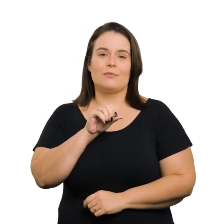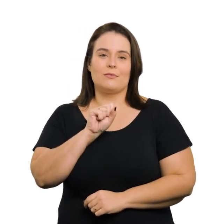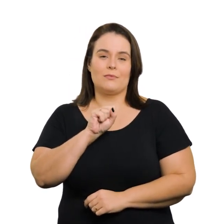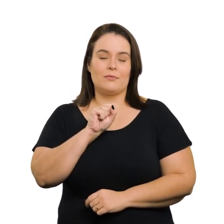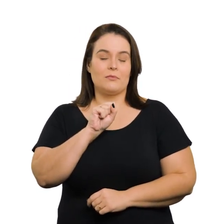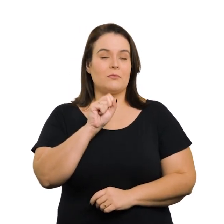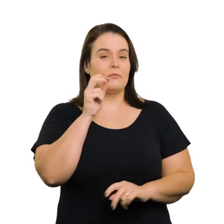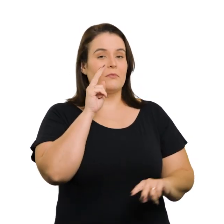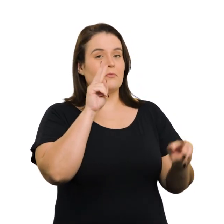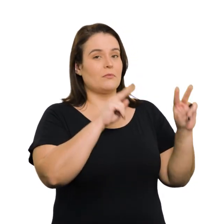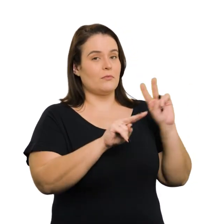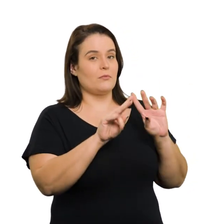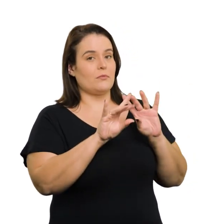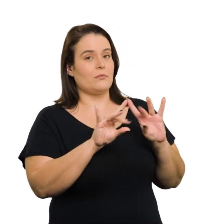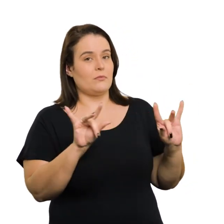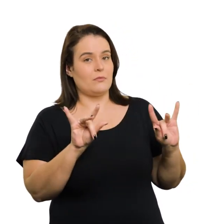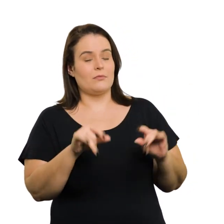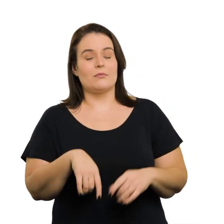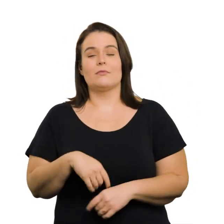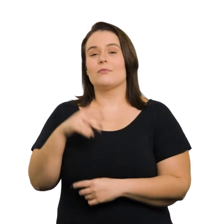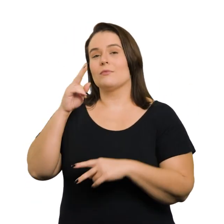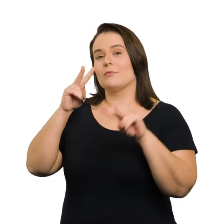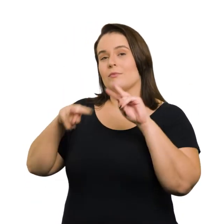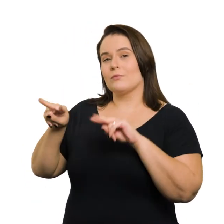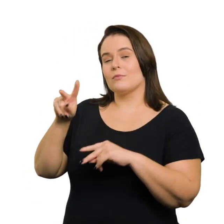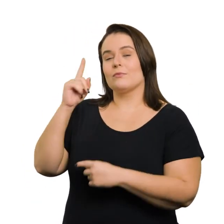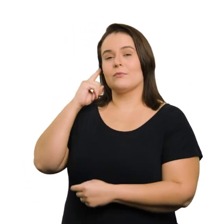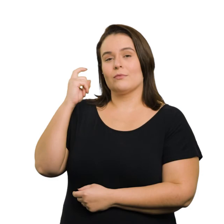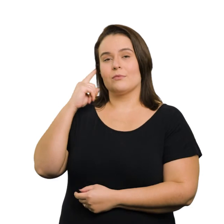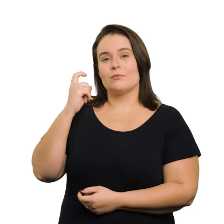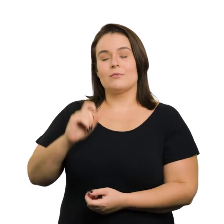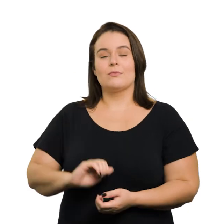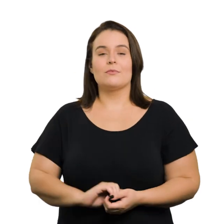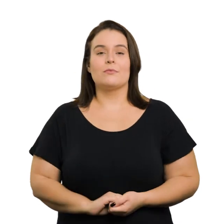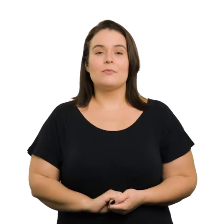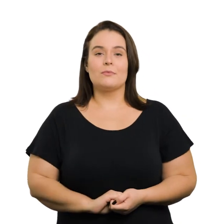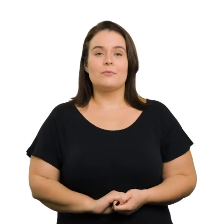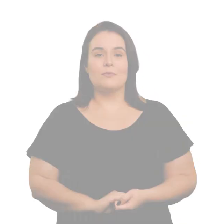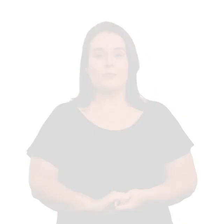princípio dos dois sentidos, visual e tátil ou visual e sonoro.